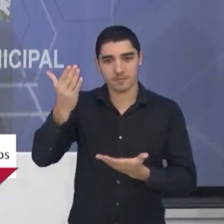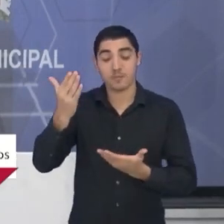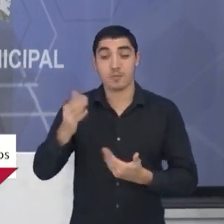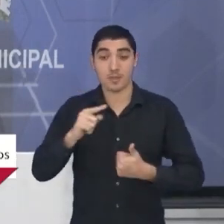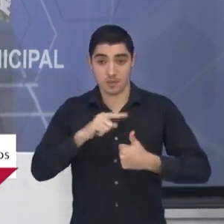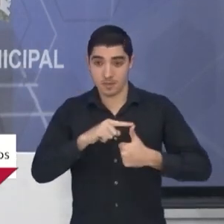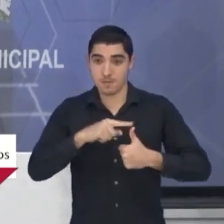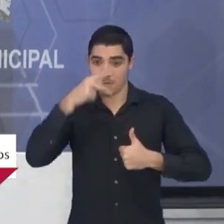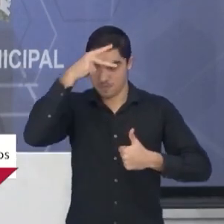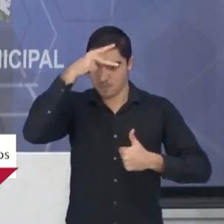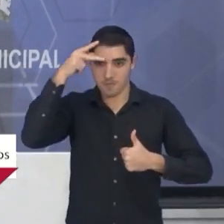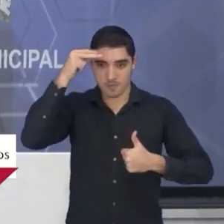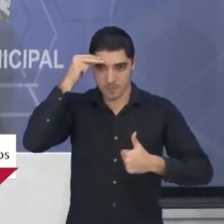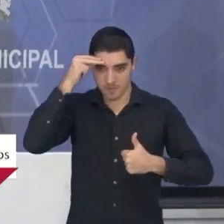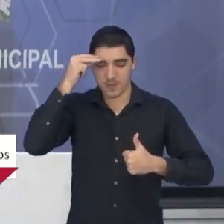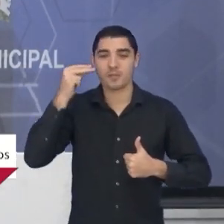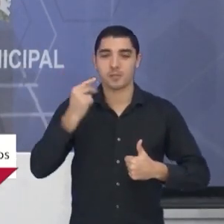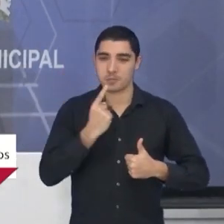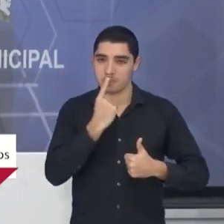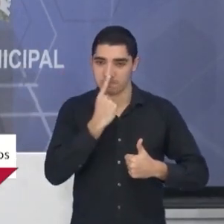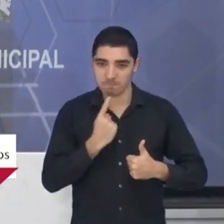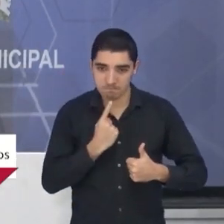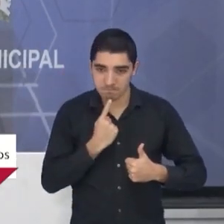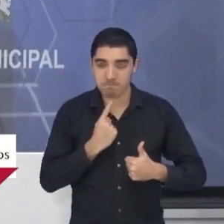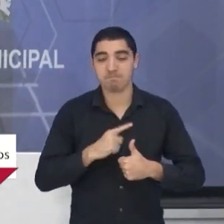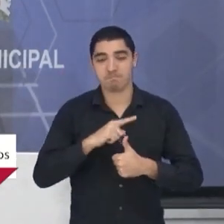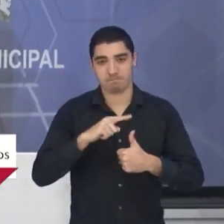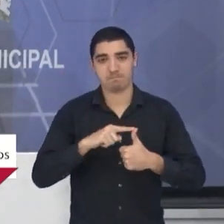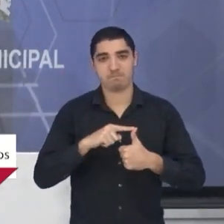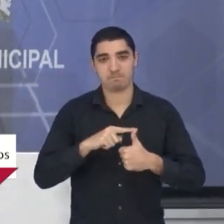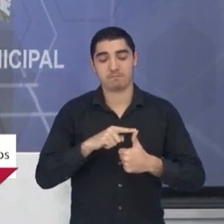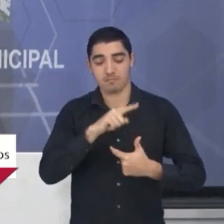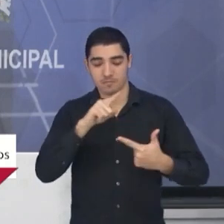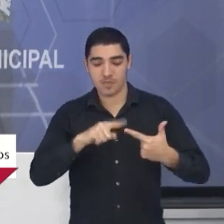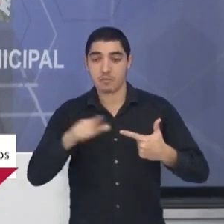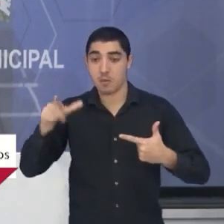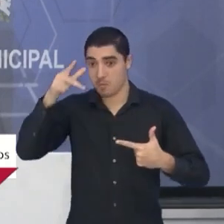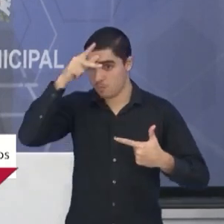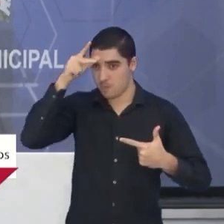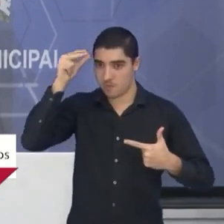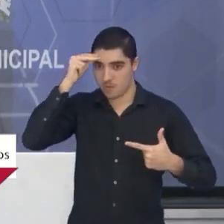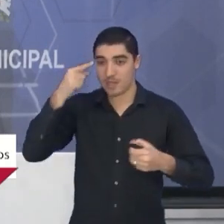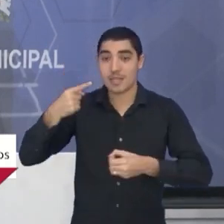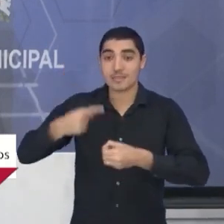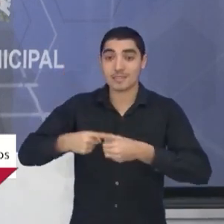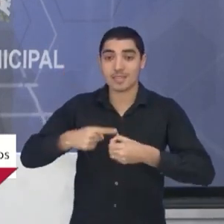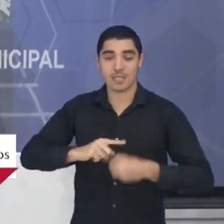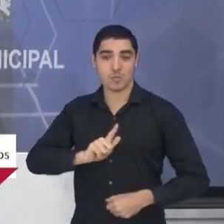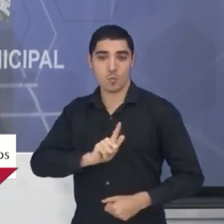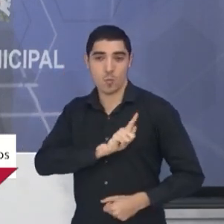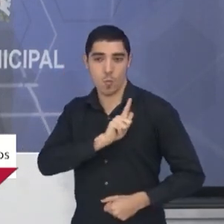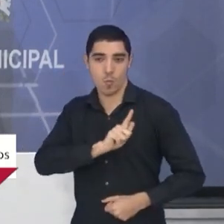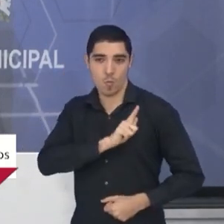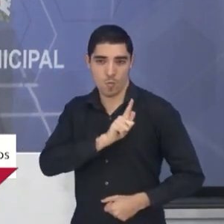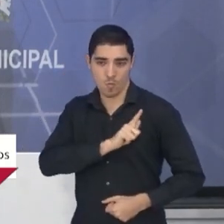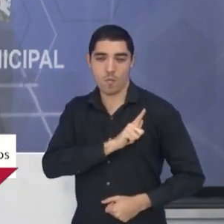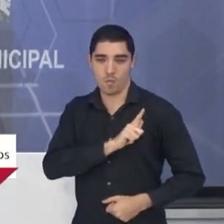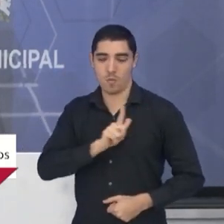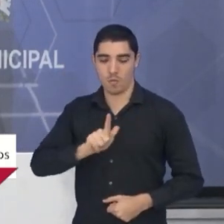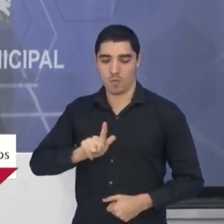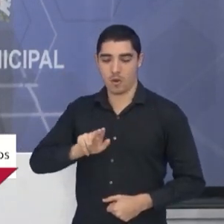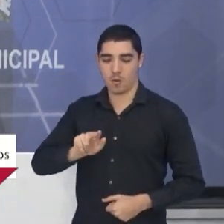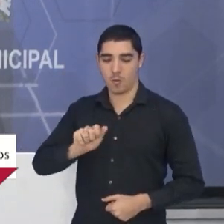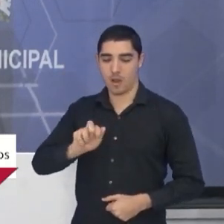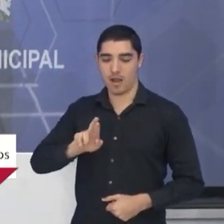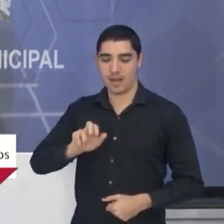prefeito eh e também ao prefeito da cidade de Guaratinguetá eh das nossas unidades regionais